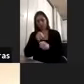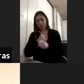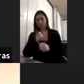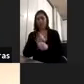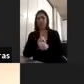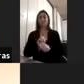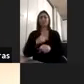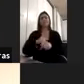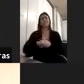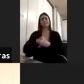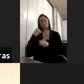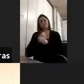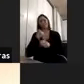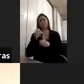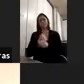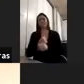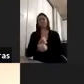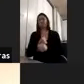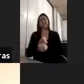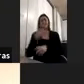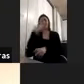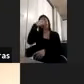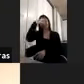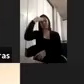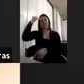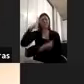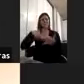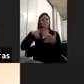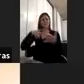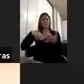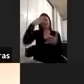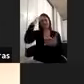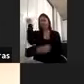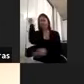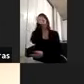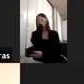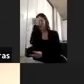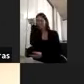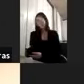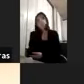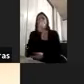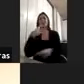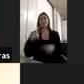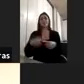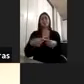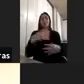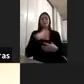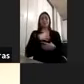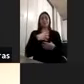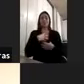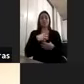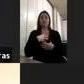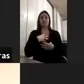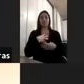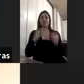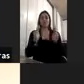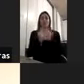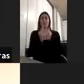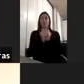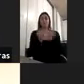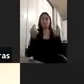para o trabalhador, não dê ouvido a esse tipo de coisa, porque isso é mais uma armadilha da empresa, porque ela sabe que se ela enfraquecer nós agora, se ela nos